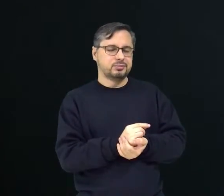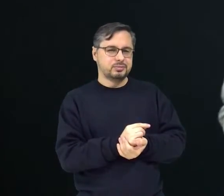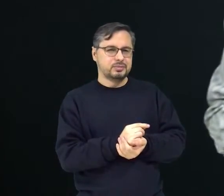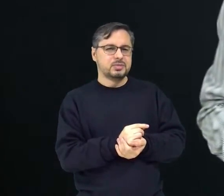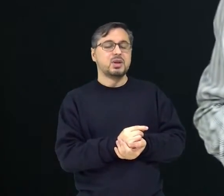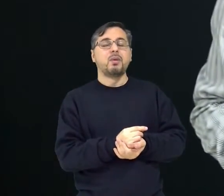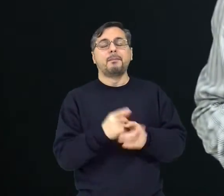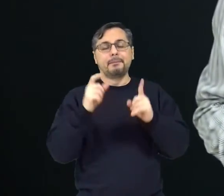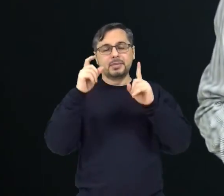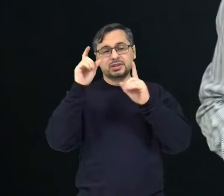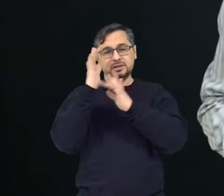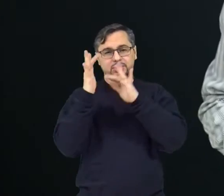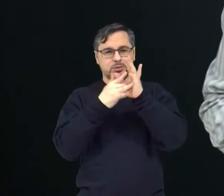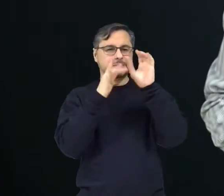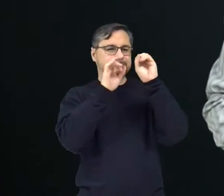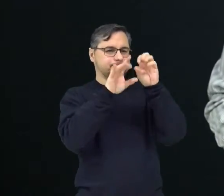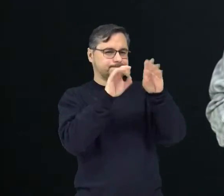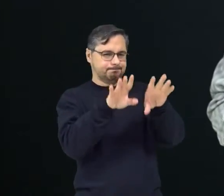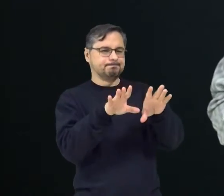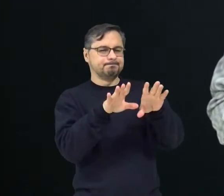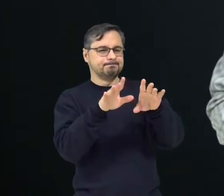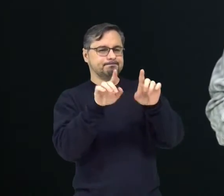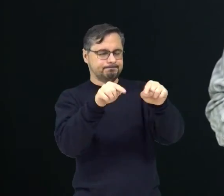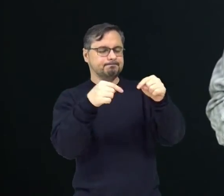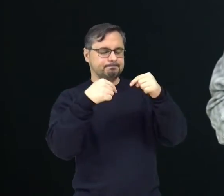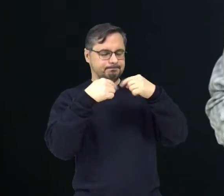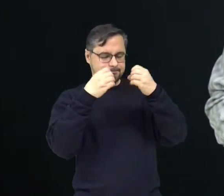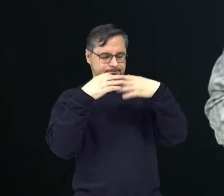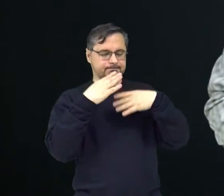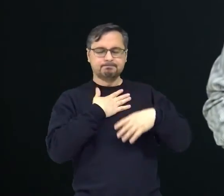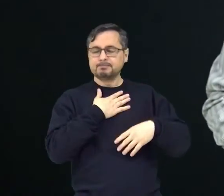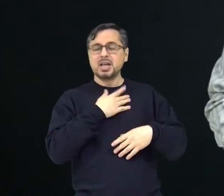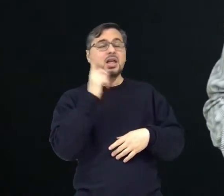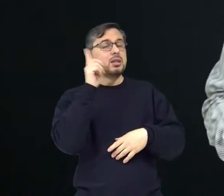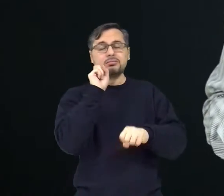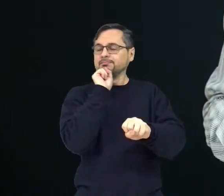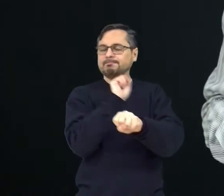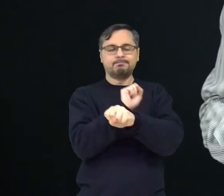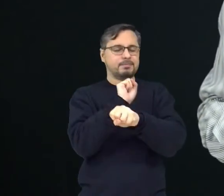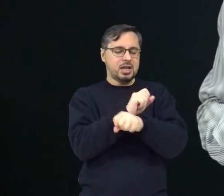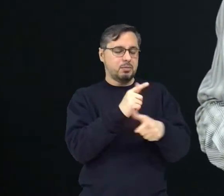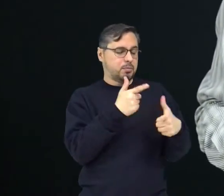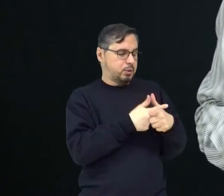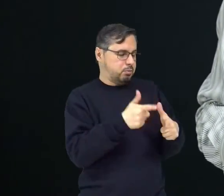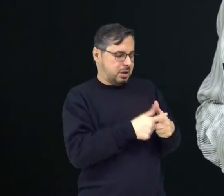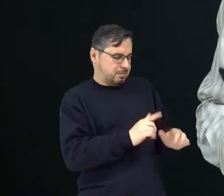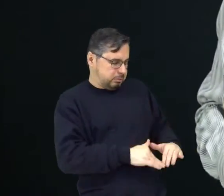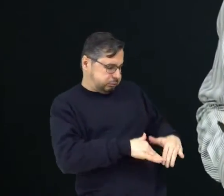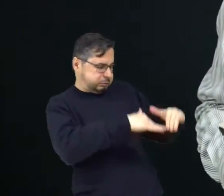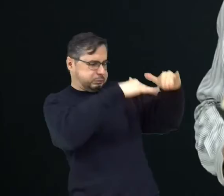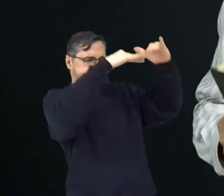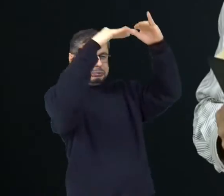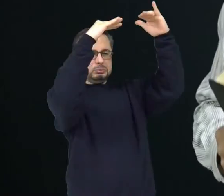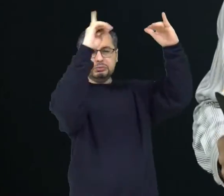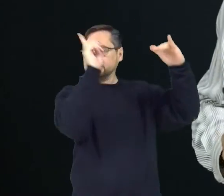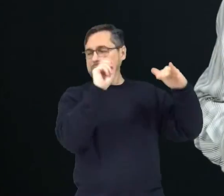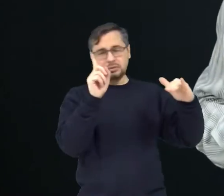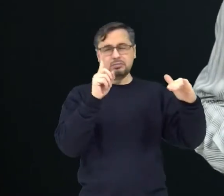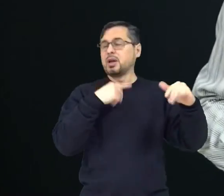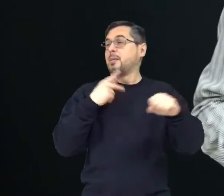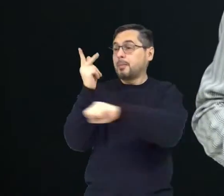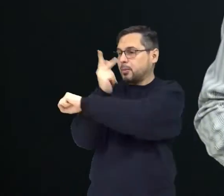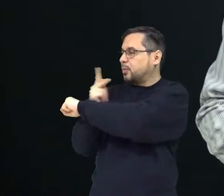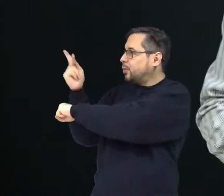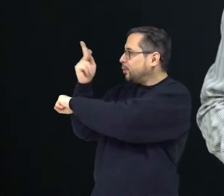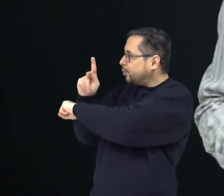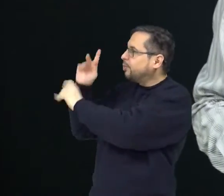você e para mim. Não espere a tempestade se avolumar. Não espere a tormenta se agigantar. Recorra a